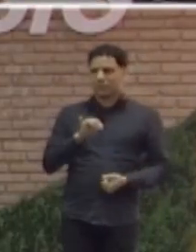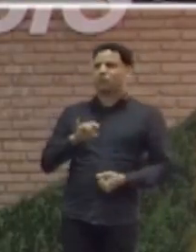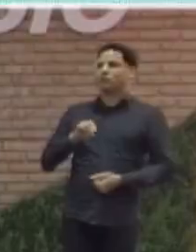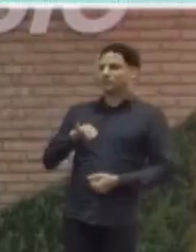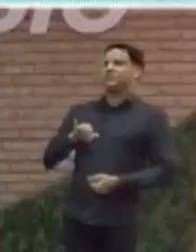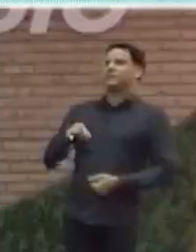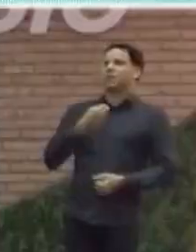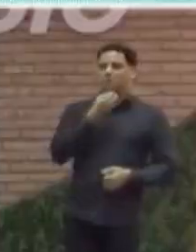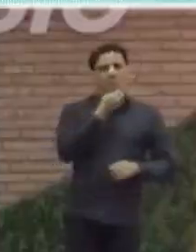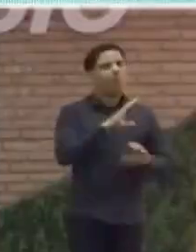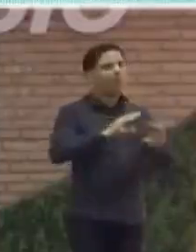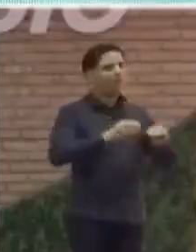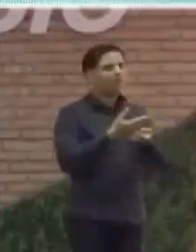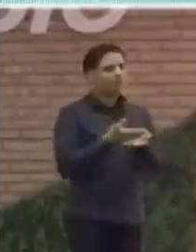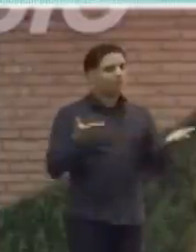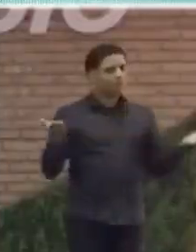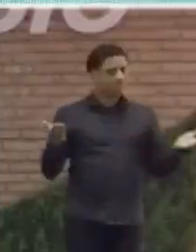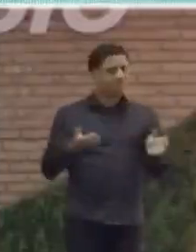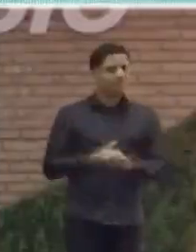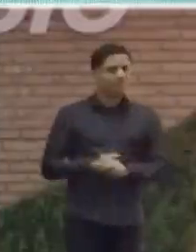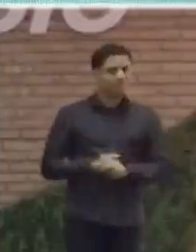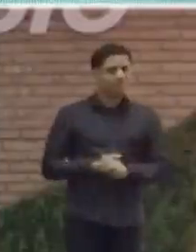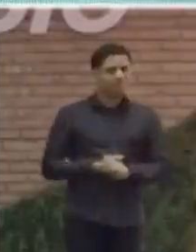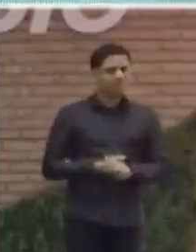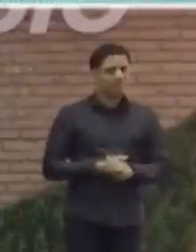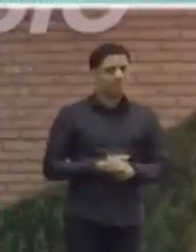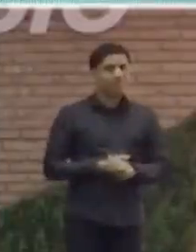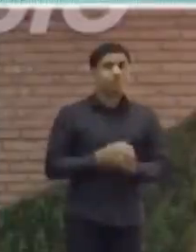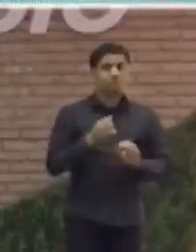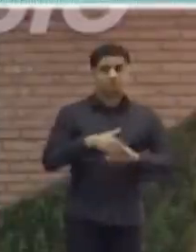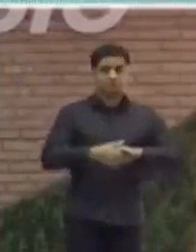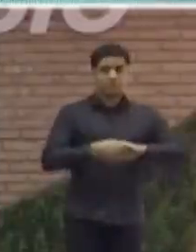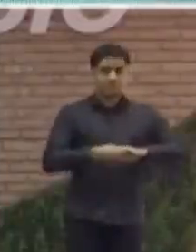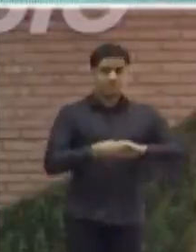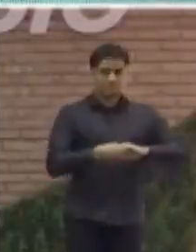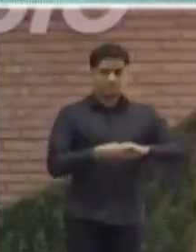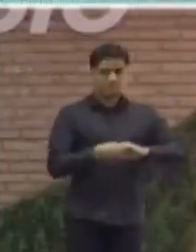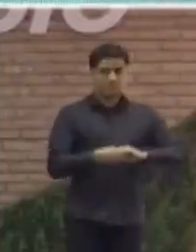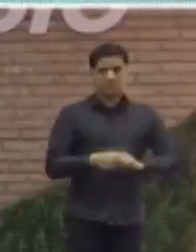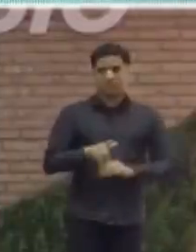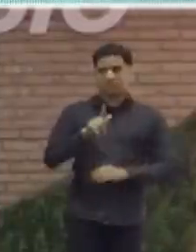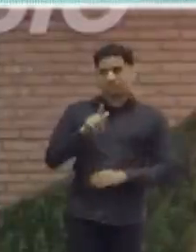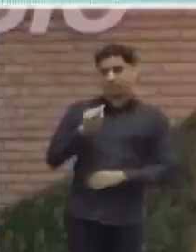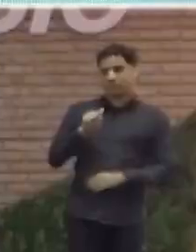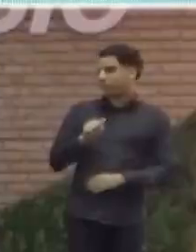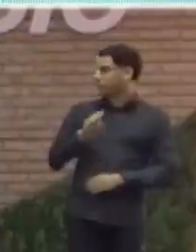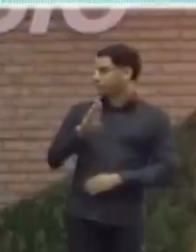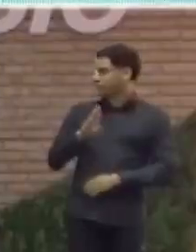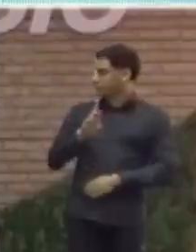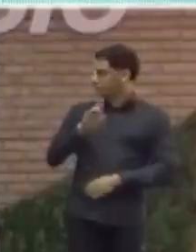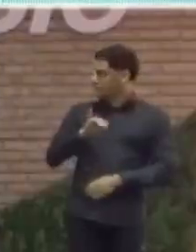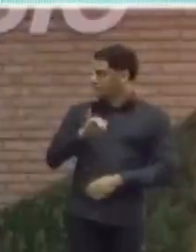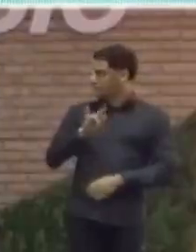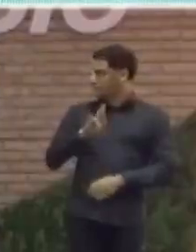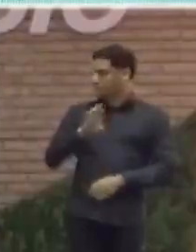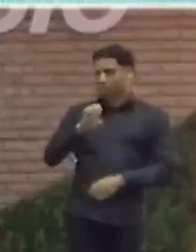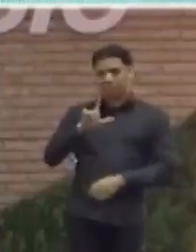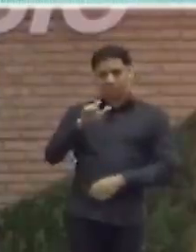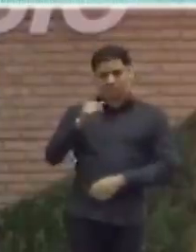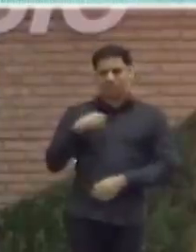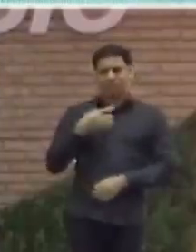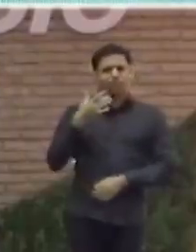boa noite a todos. Cumprimentar aqui a Gabriela Guizzo, agradecer muito sua presença aqui